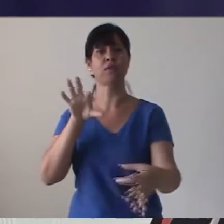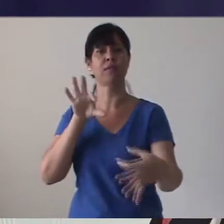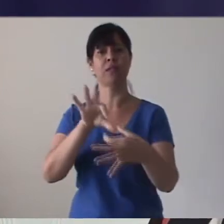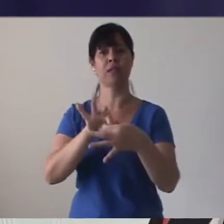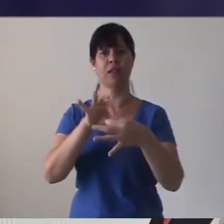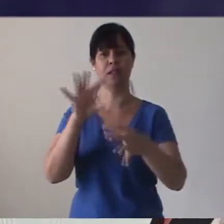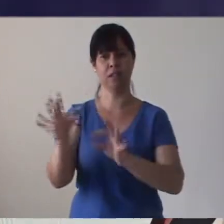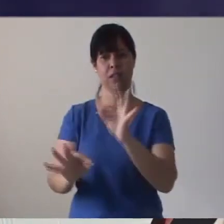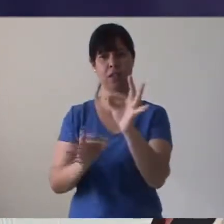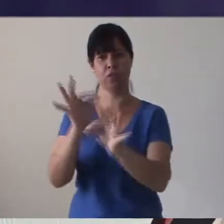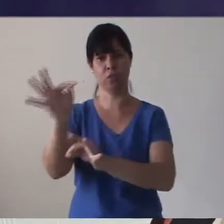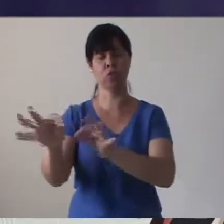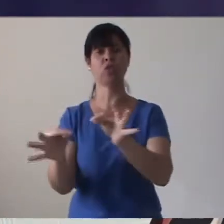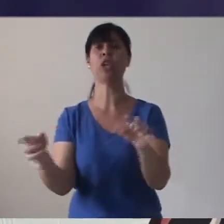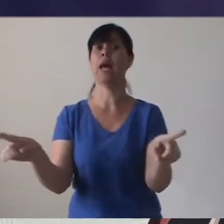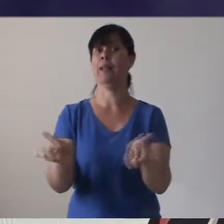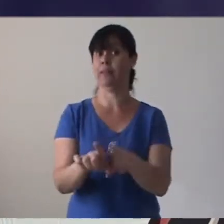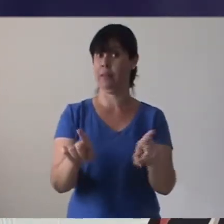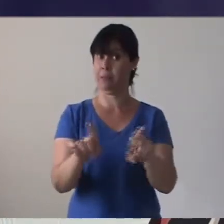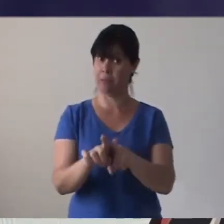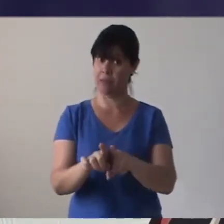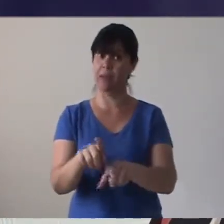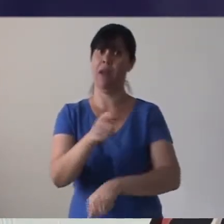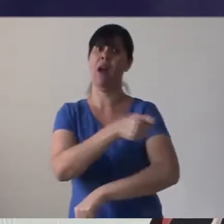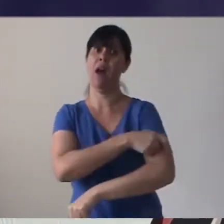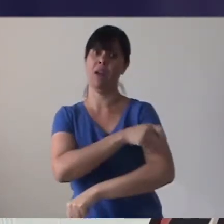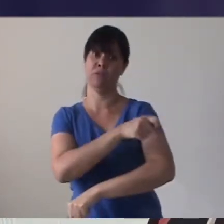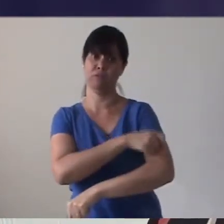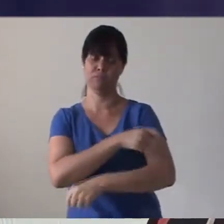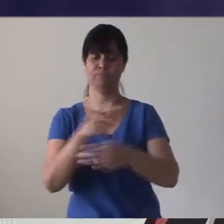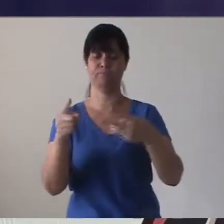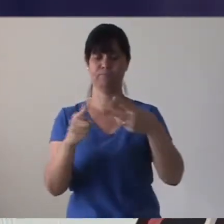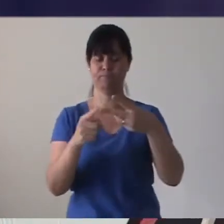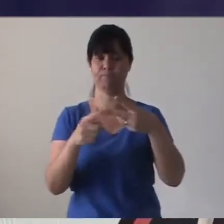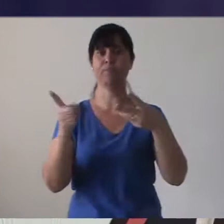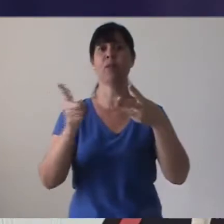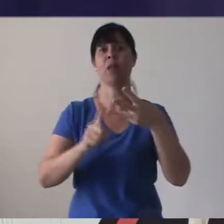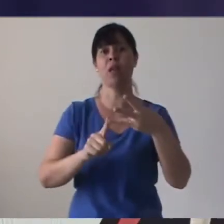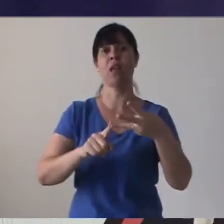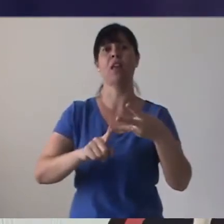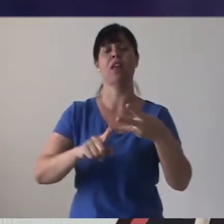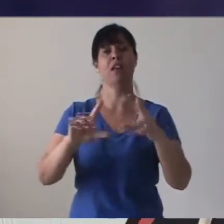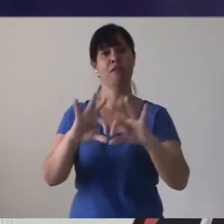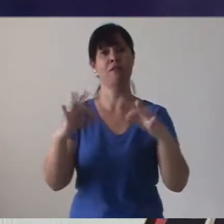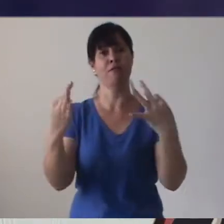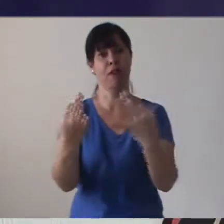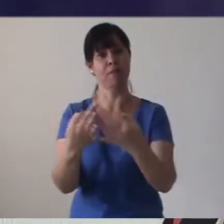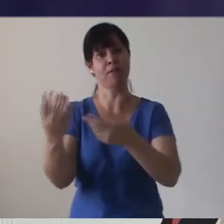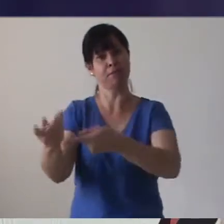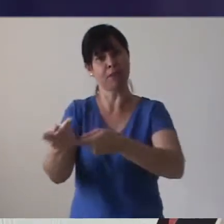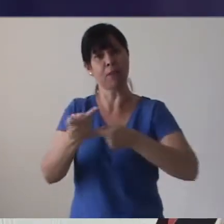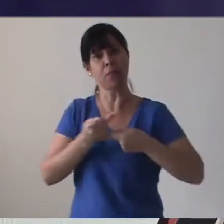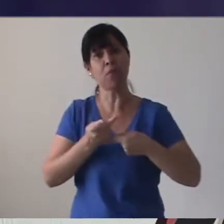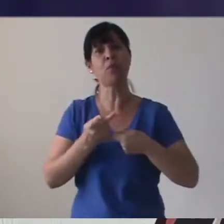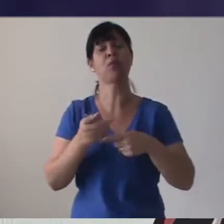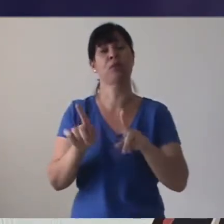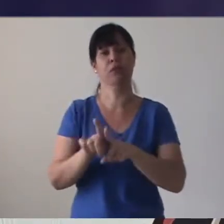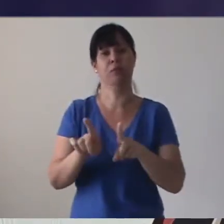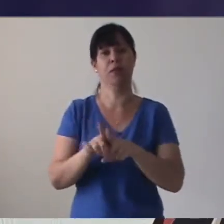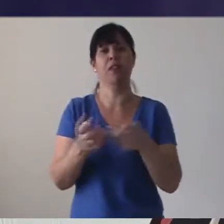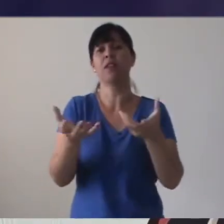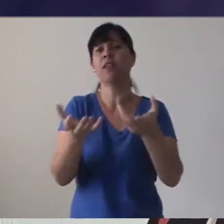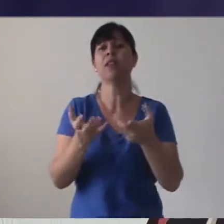tecnologia, também para alunos e pais, que também nos procuraram, né, porque eles queriam